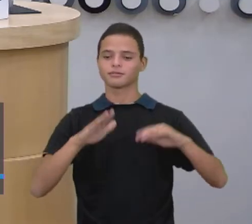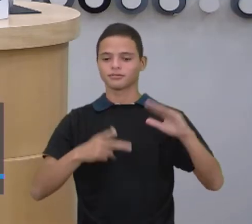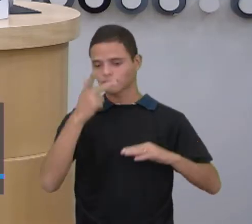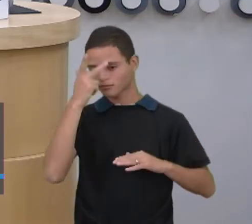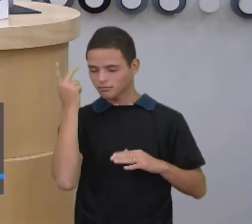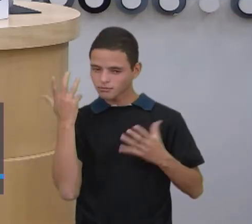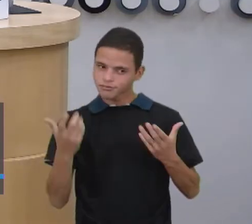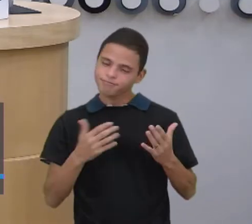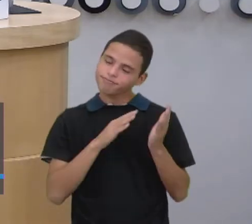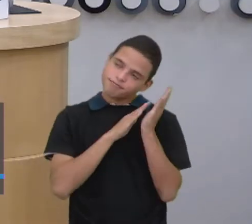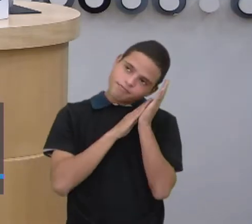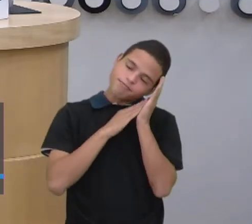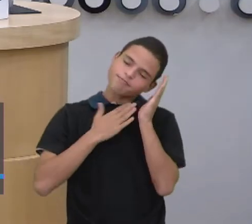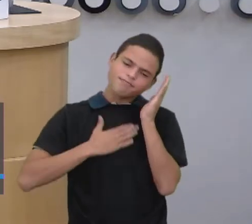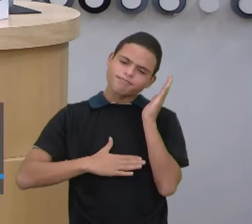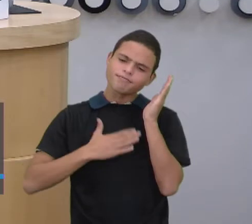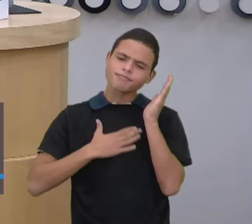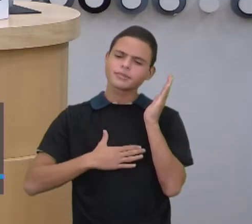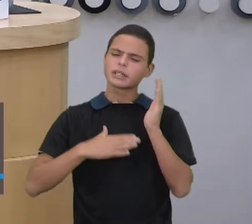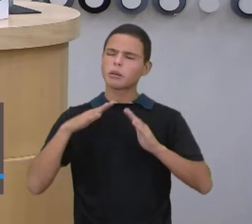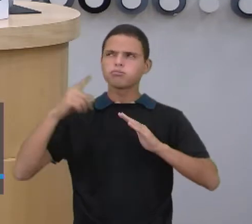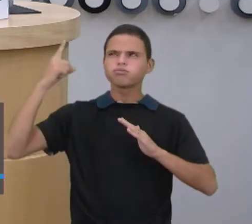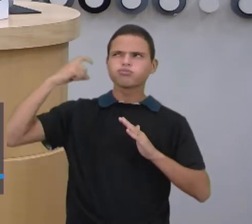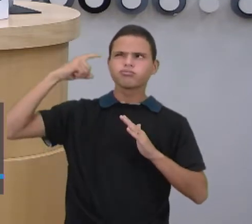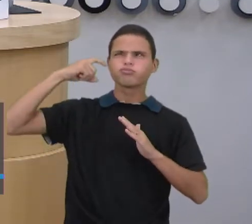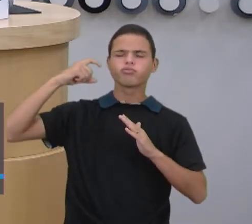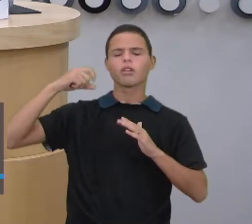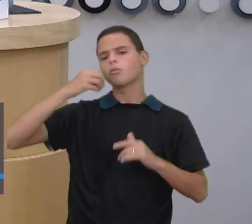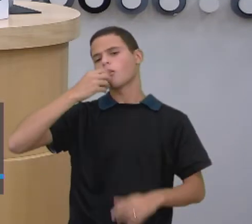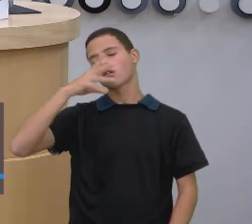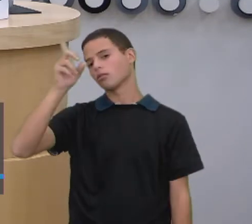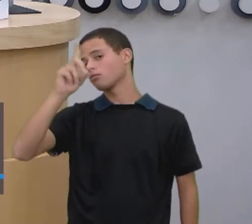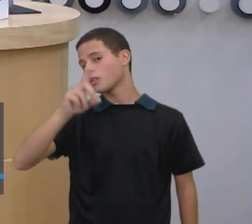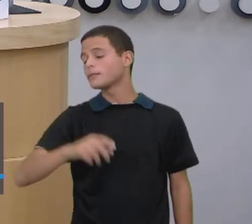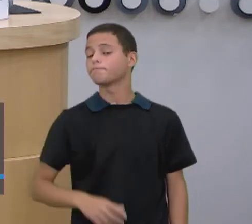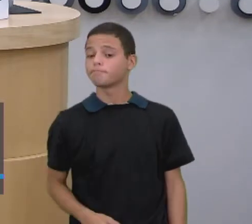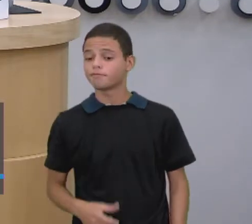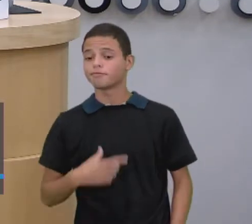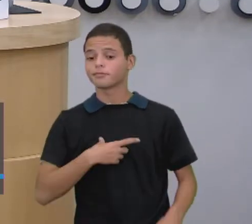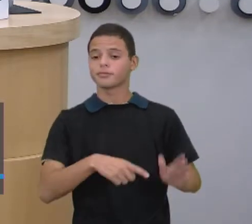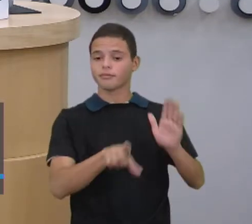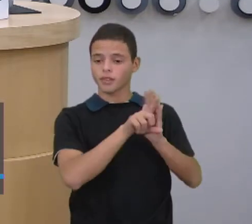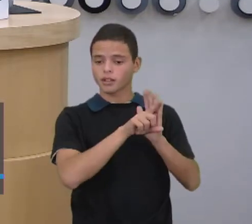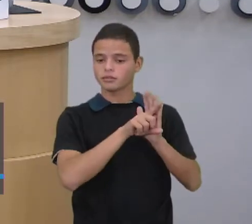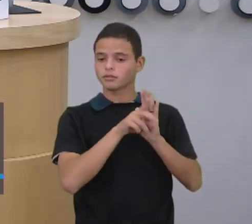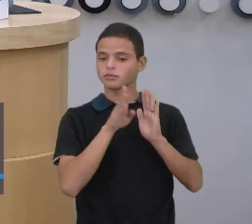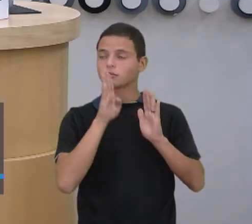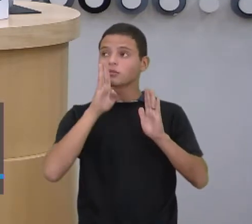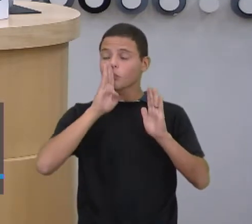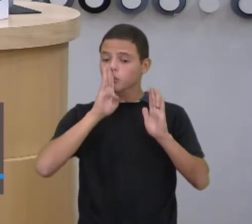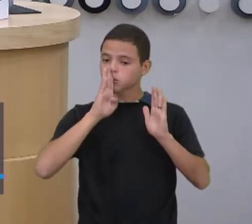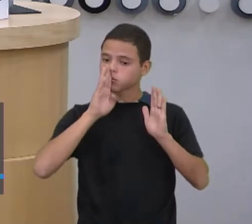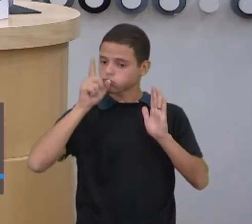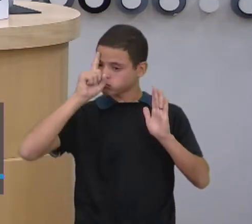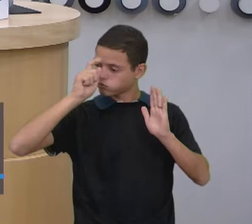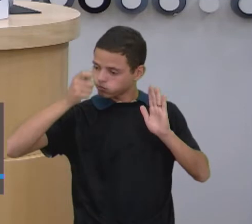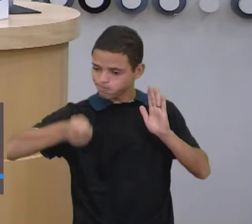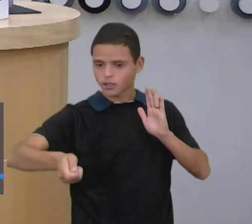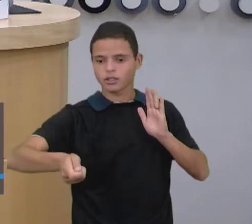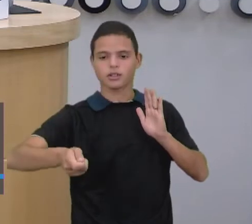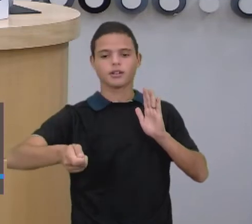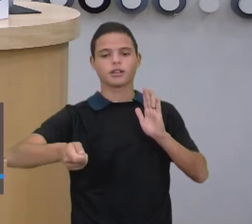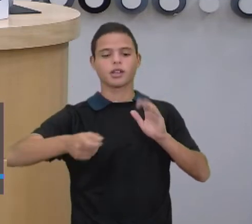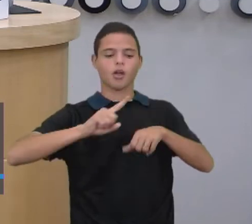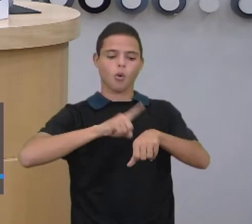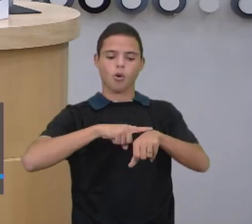querendo descansar, né? E aí também tem todas aquelas leis lá de silêncio, né? De determinado horário até